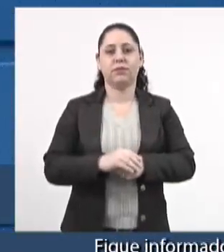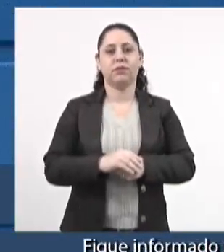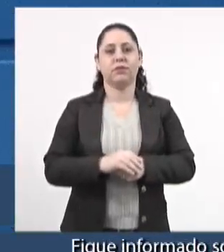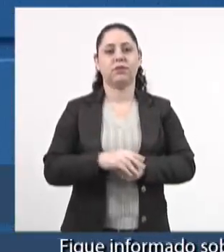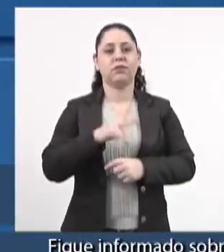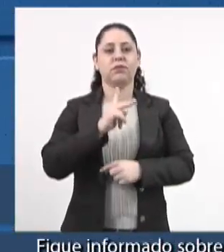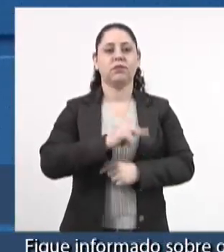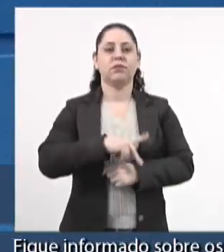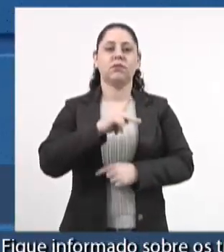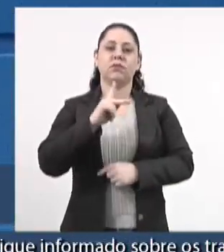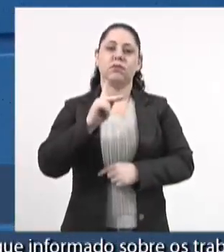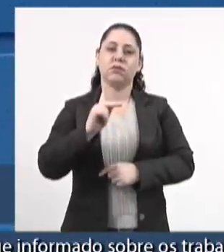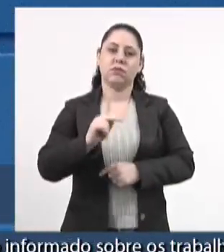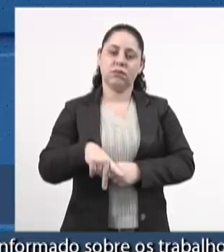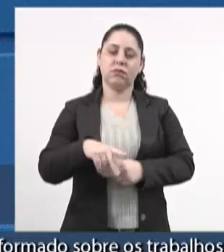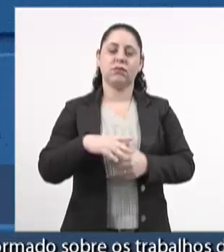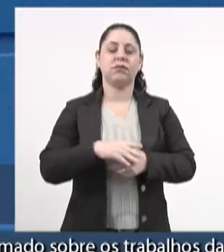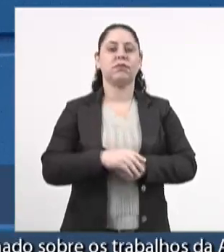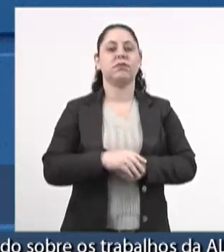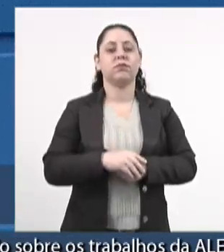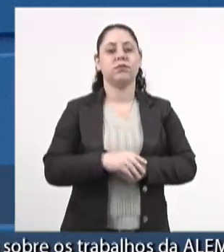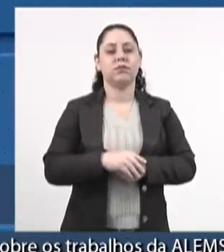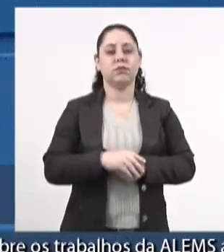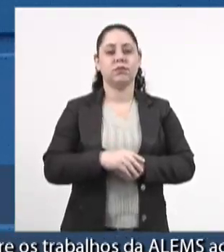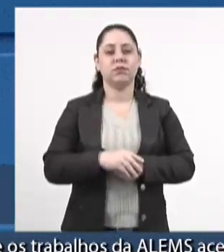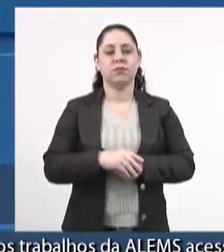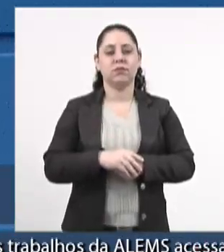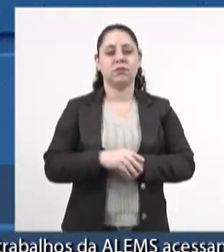do professor,